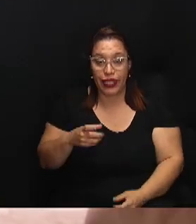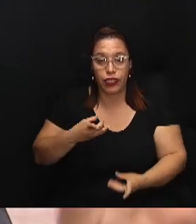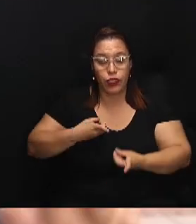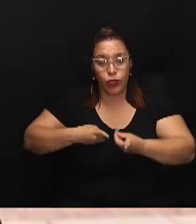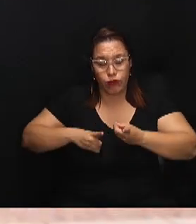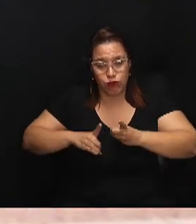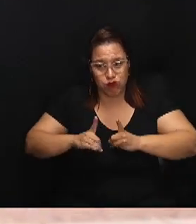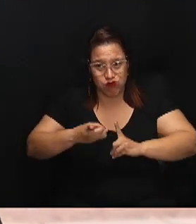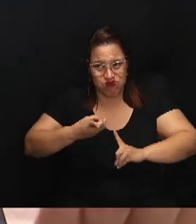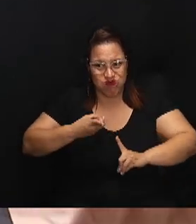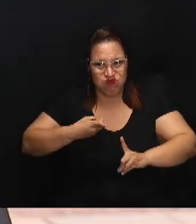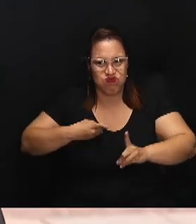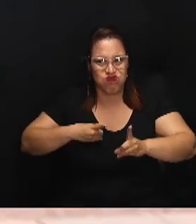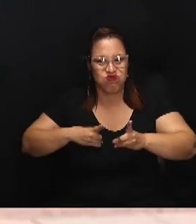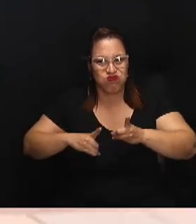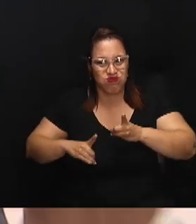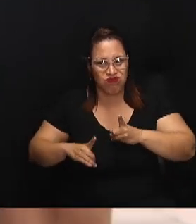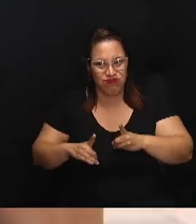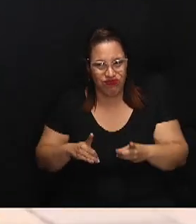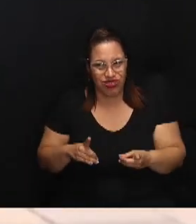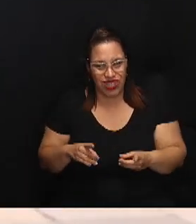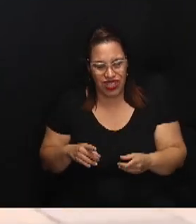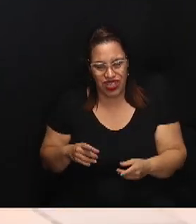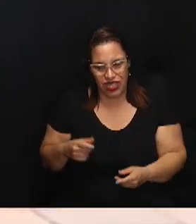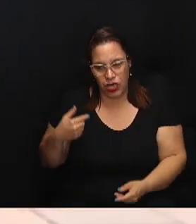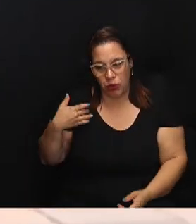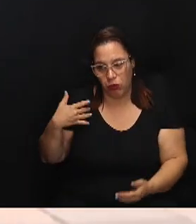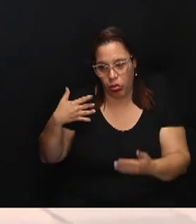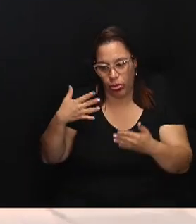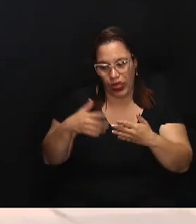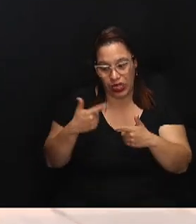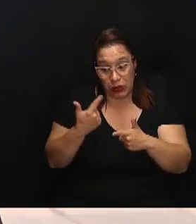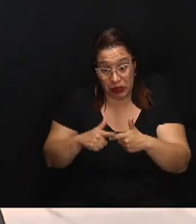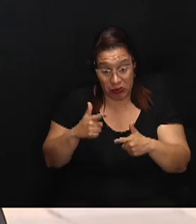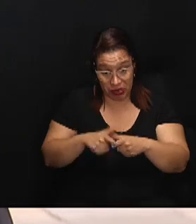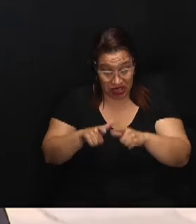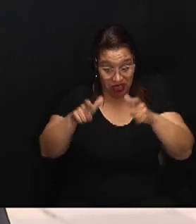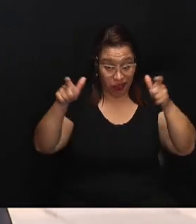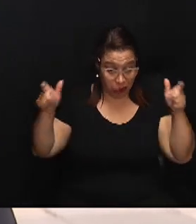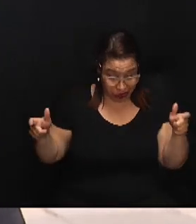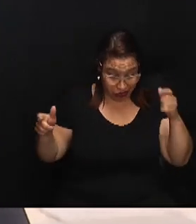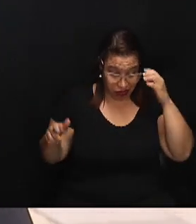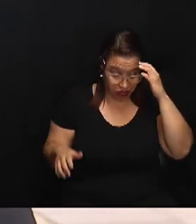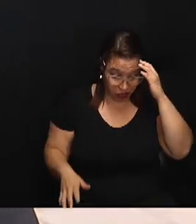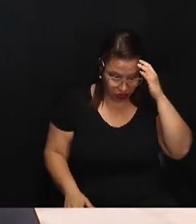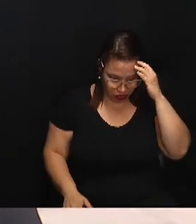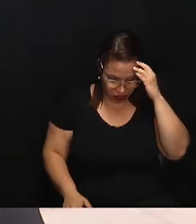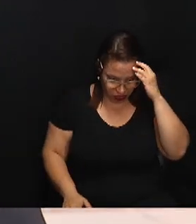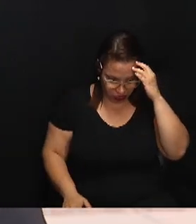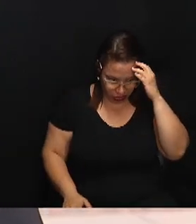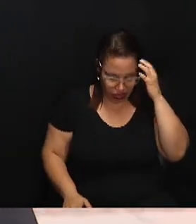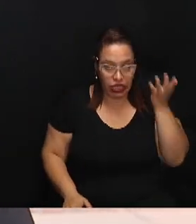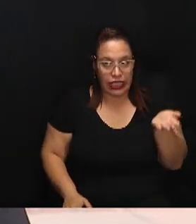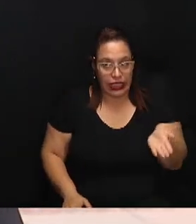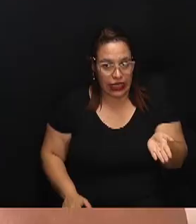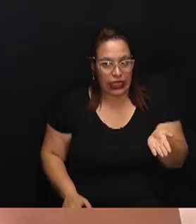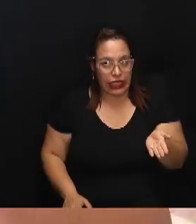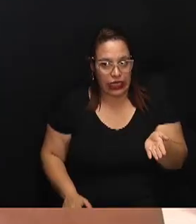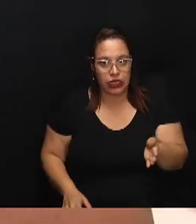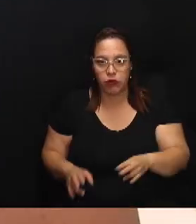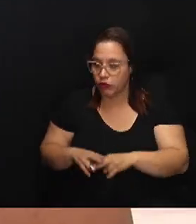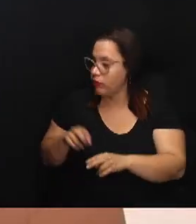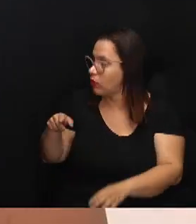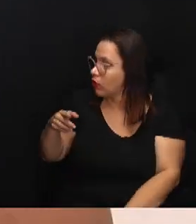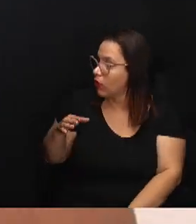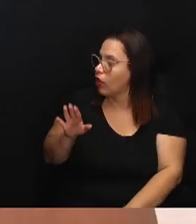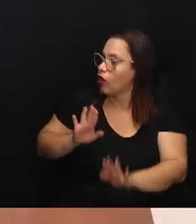depressãozinha que banal, uma coisinha, pode virar um problemão na vida da pessoa e da família, né? Então é por isso. Você